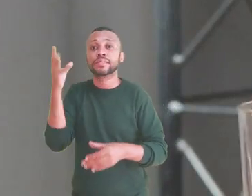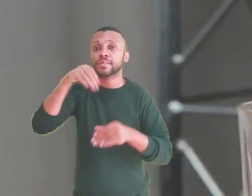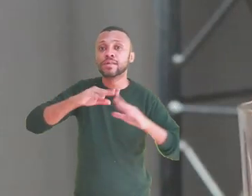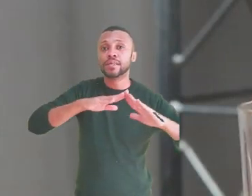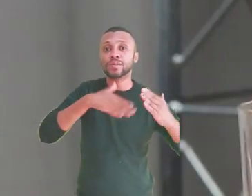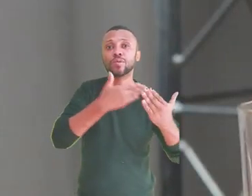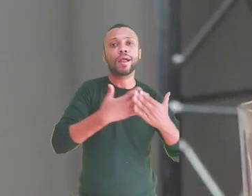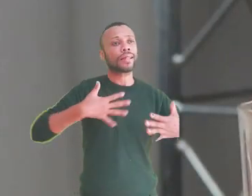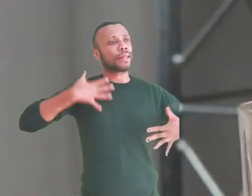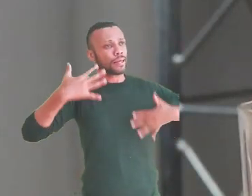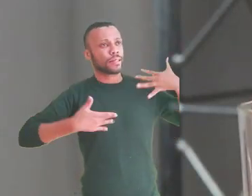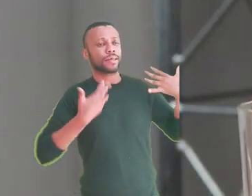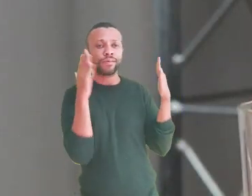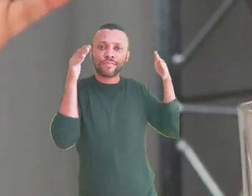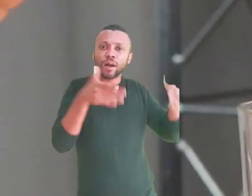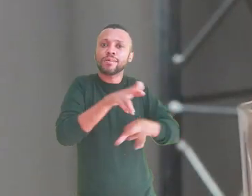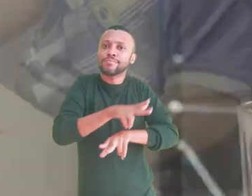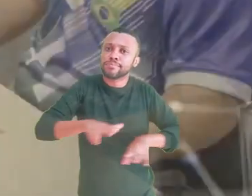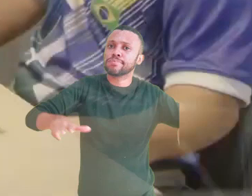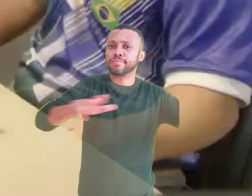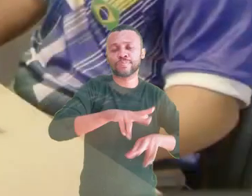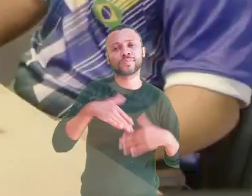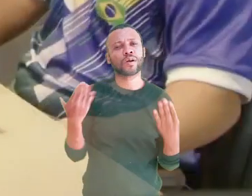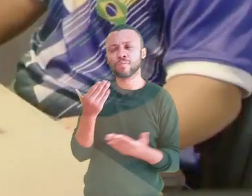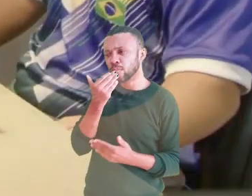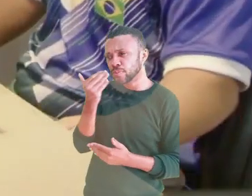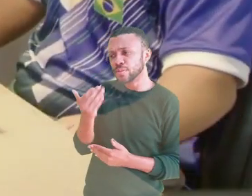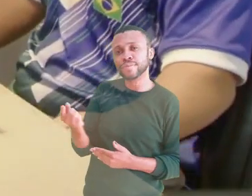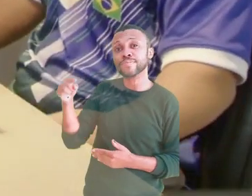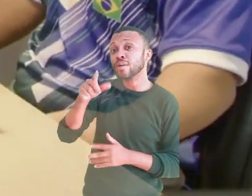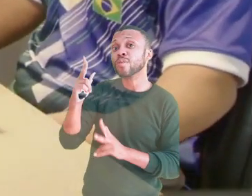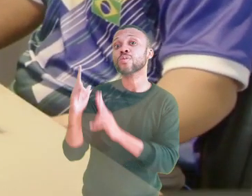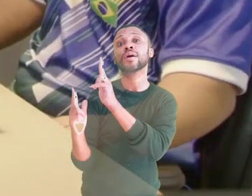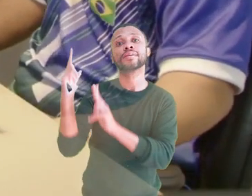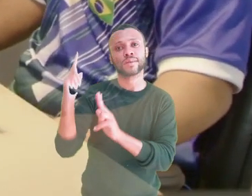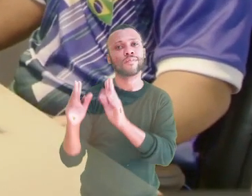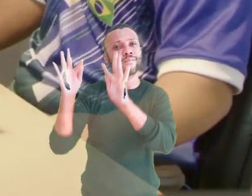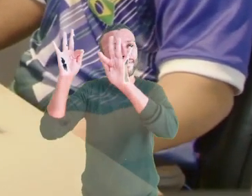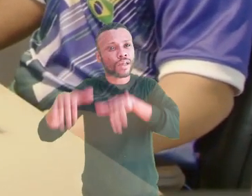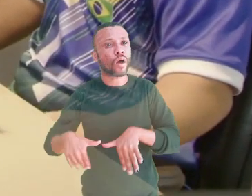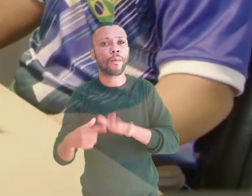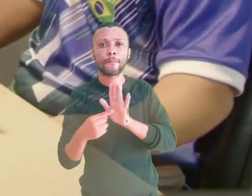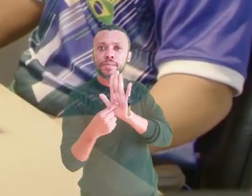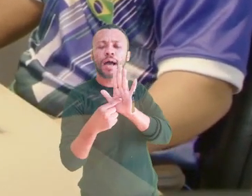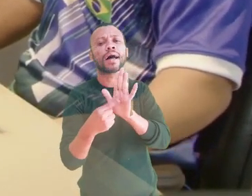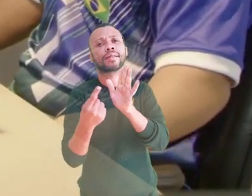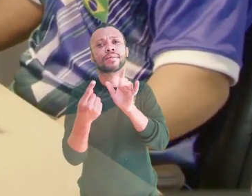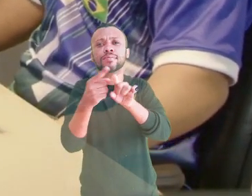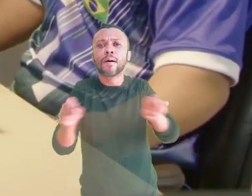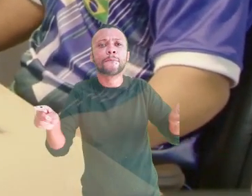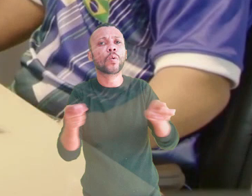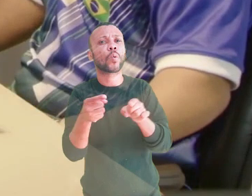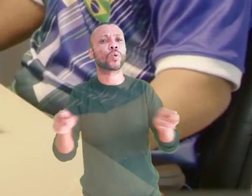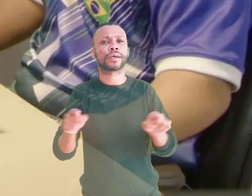desfila nas campeãs aqui. Aqui eu vou pedir para o nosso amigo na edição final colocar na música final uma